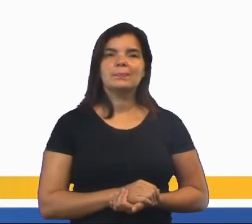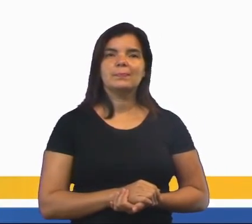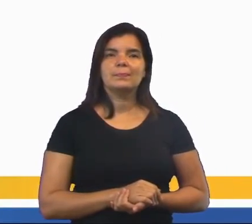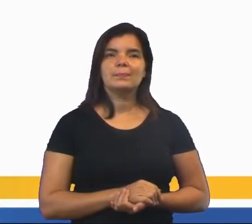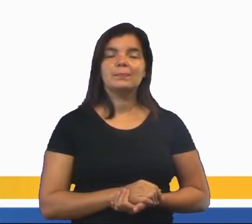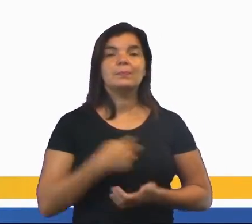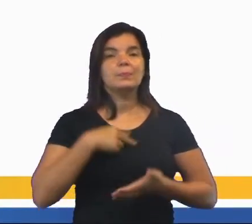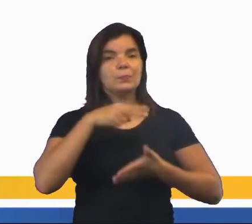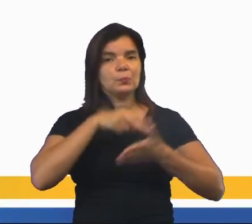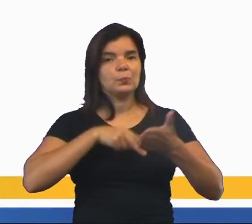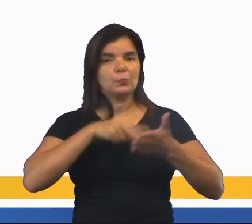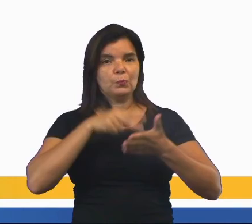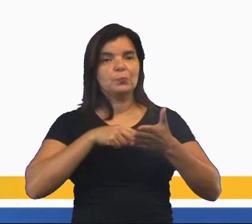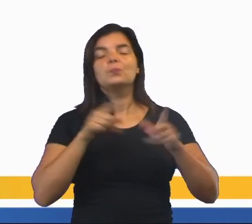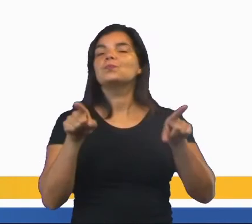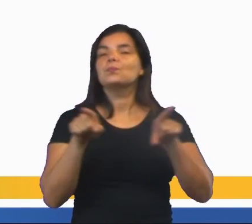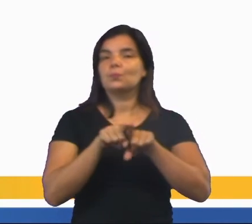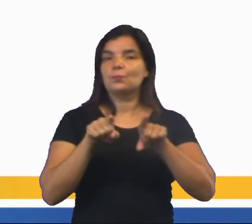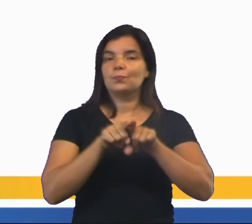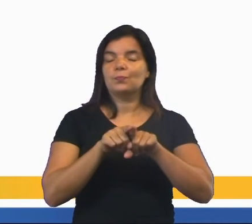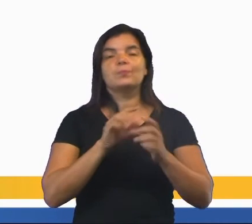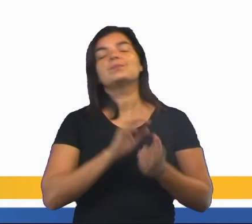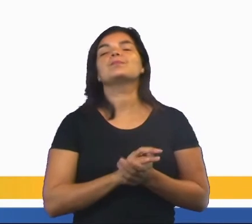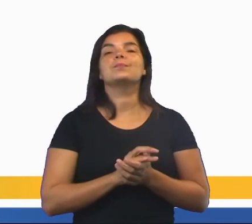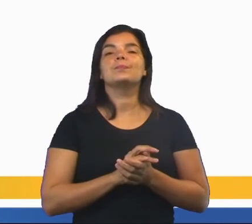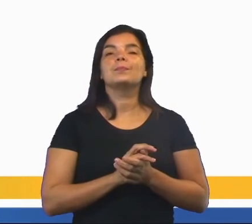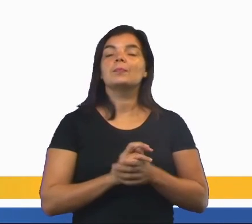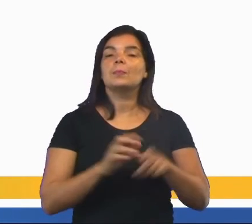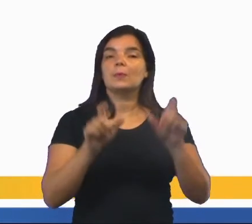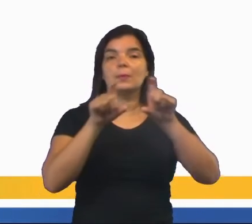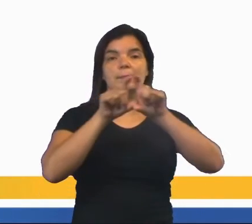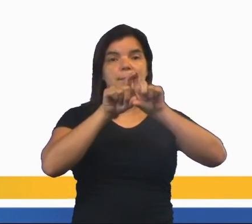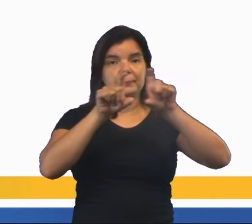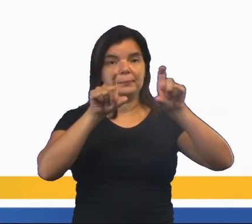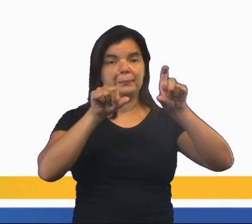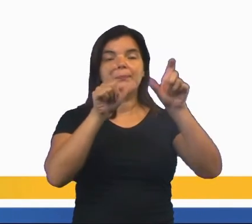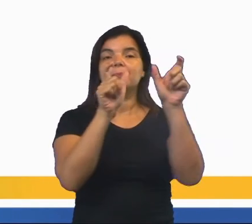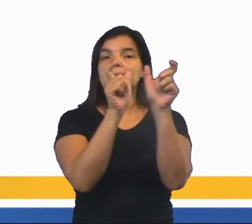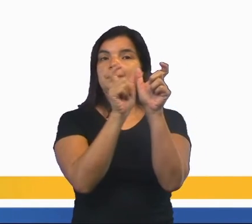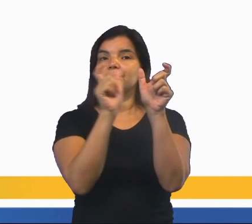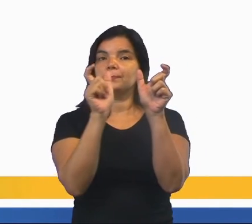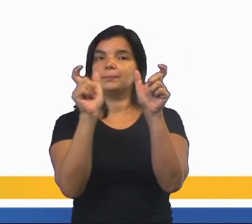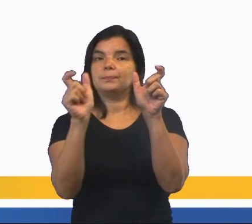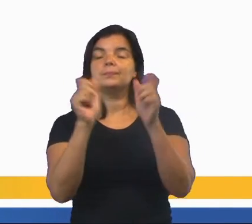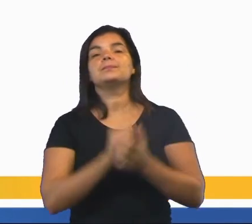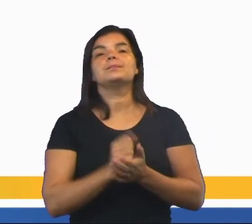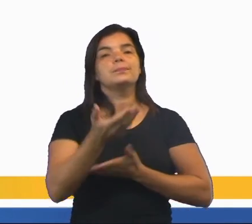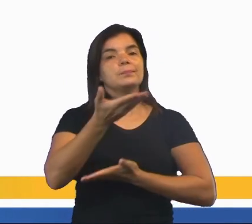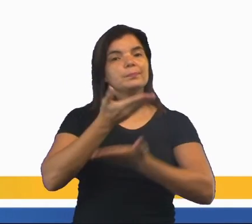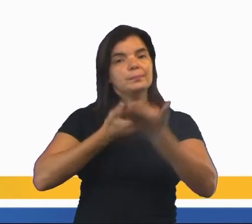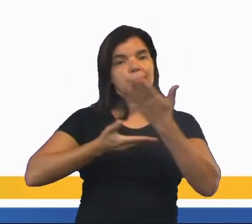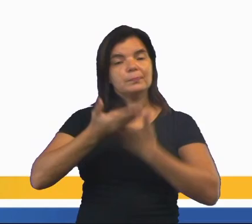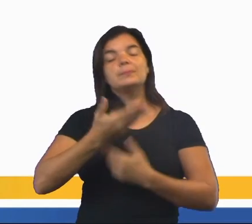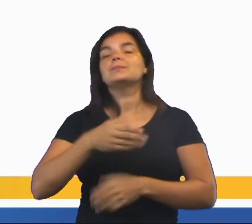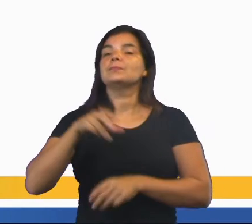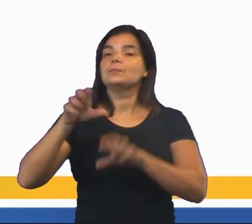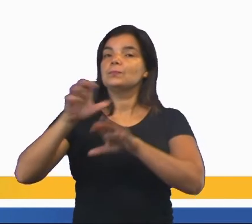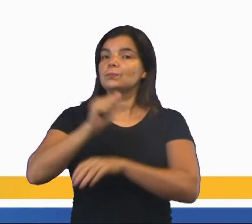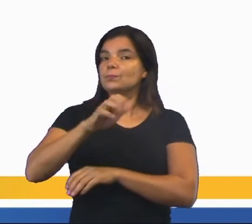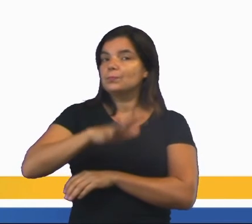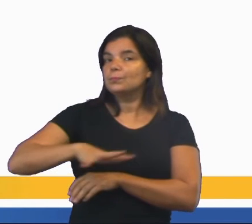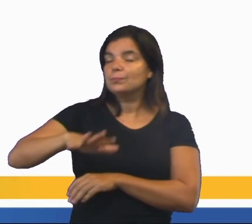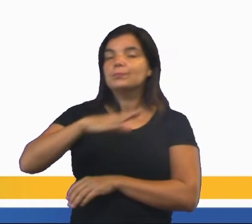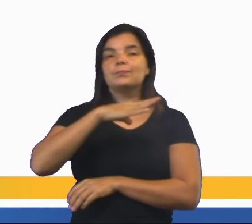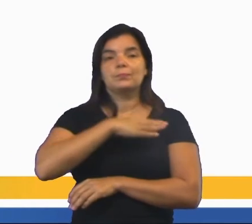Vamos fazer a leitura juntos dessa história em quadrinho, relação entre o campo e a cidade. Hoje